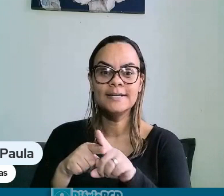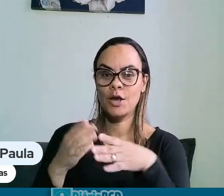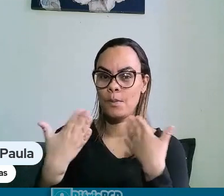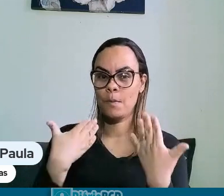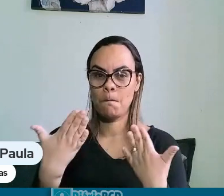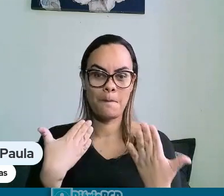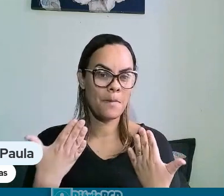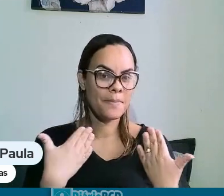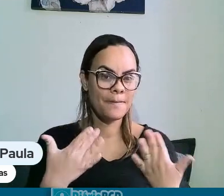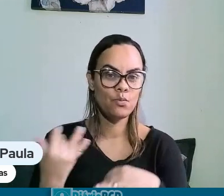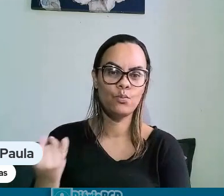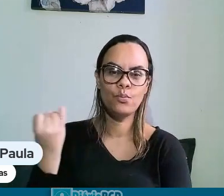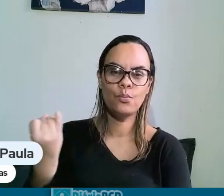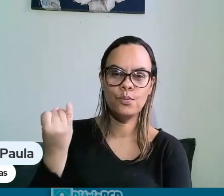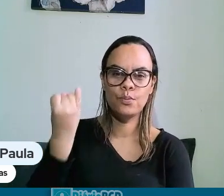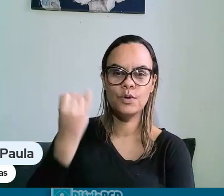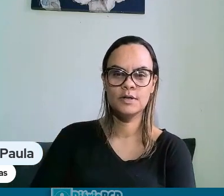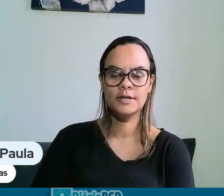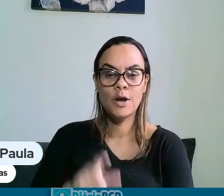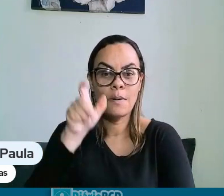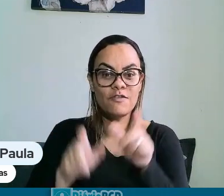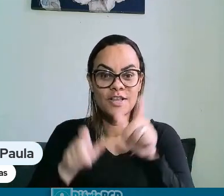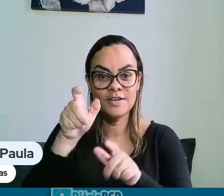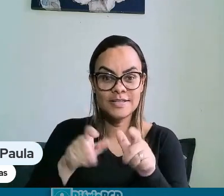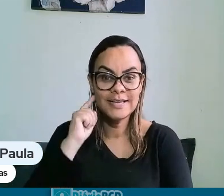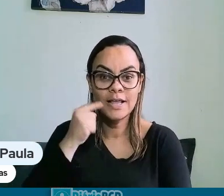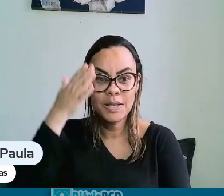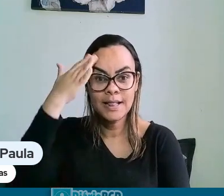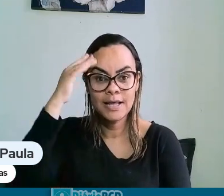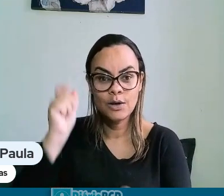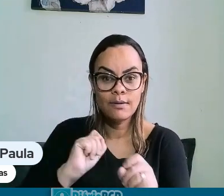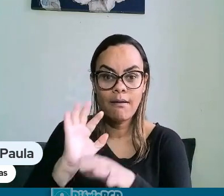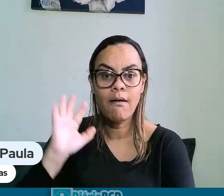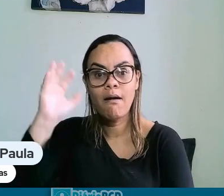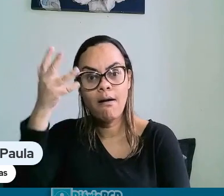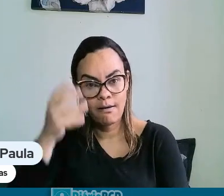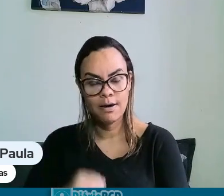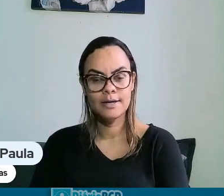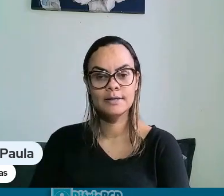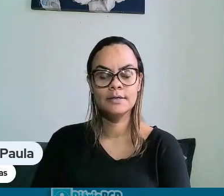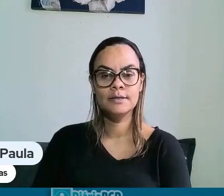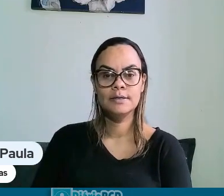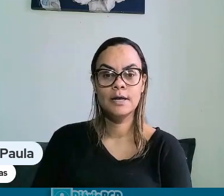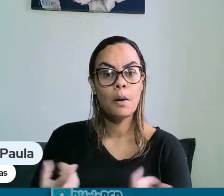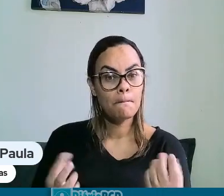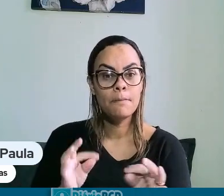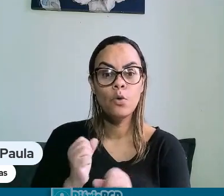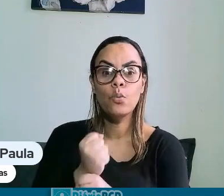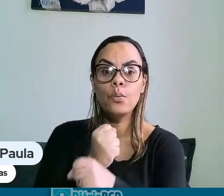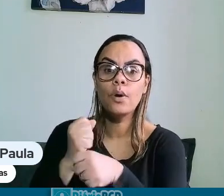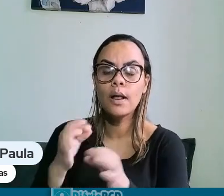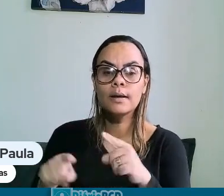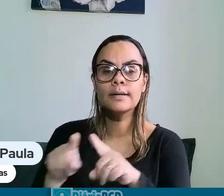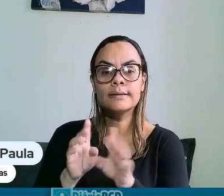conversa importante para as pessoas com deficiência entenderem o que é que está acontecendo na reforma tributária e o que pode vir a acontecer